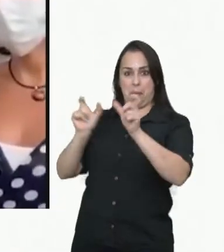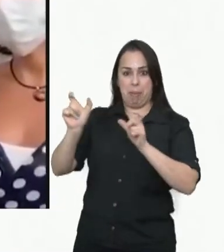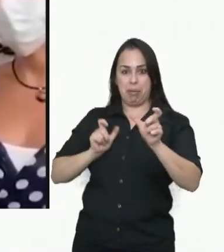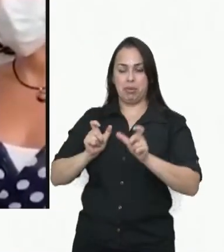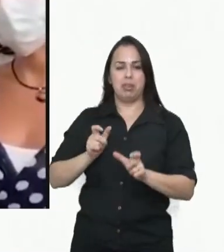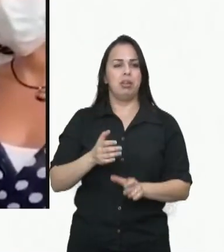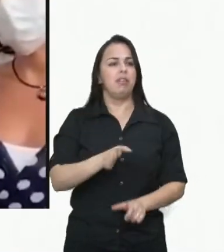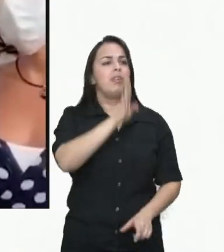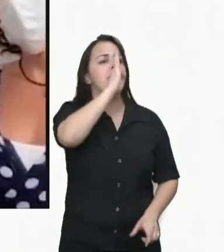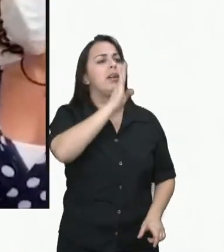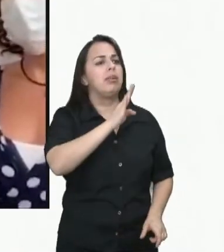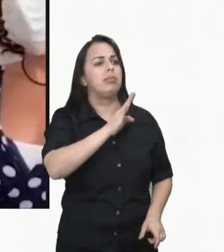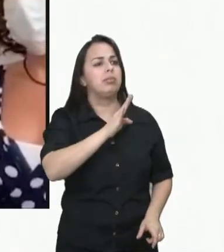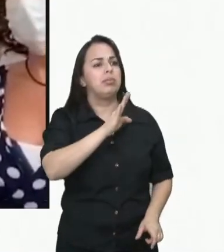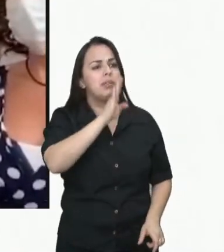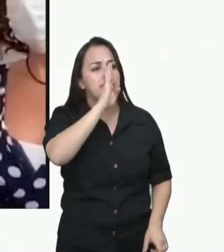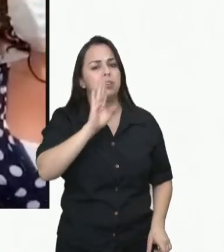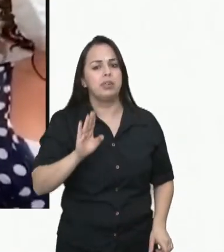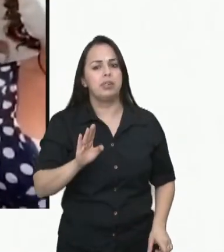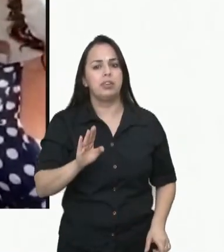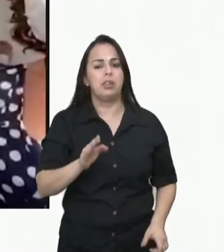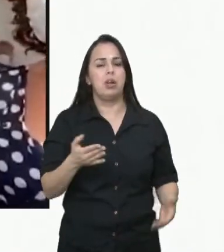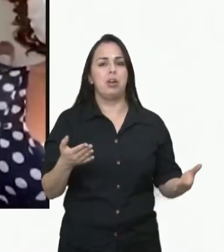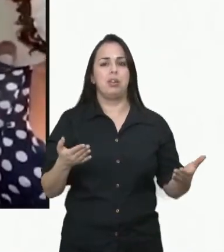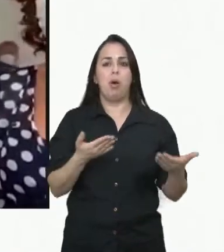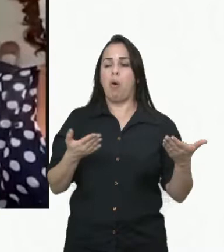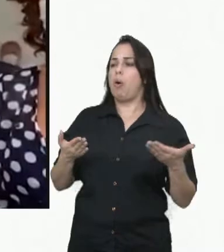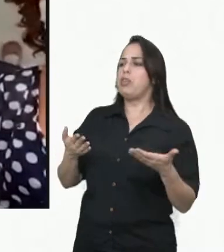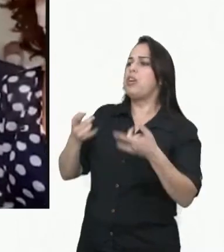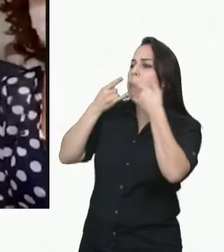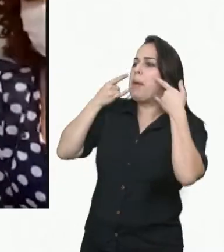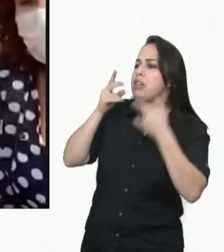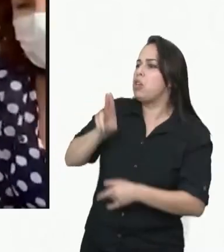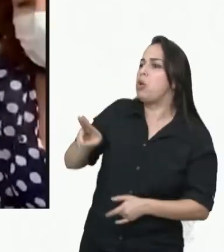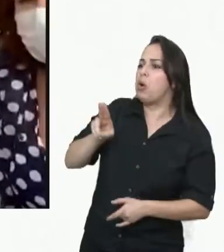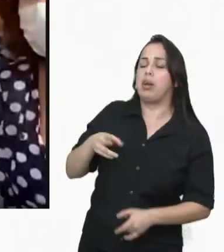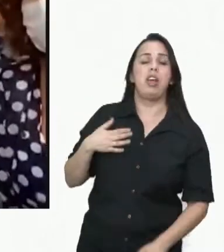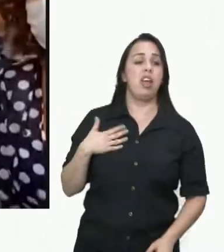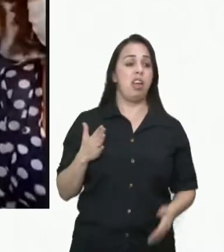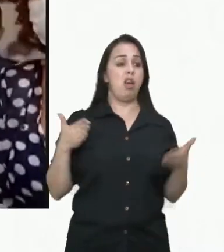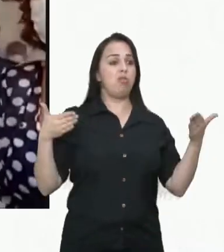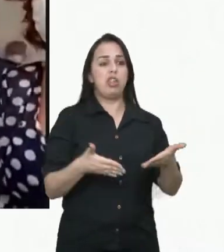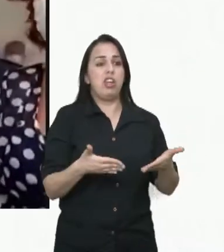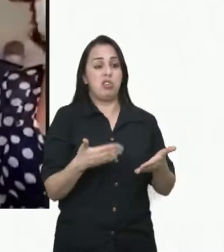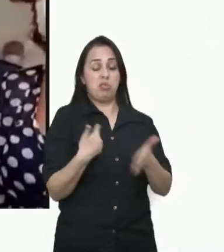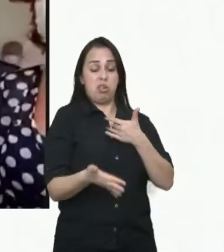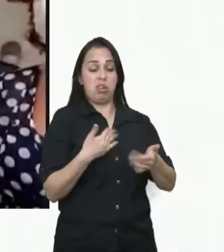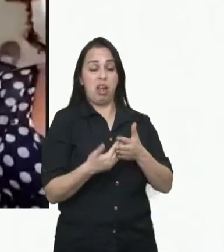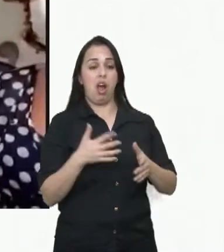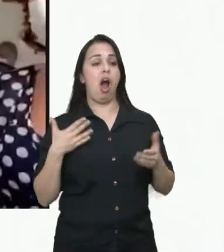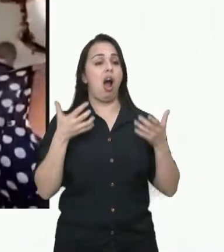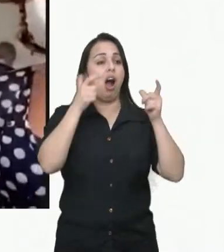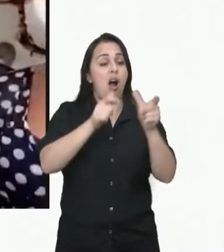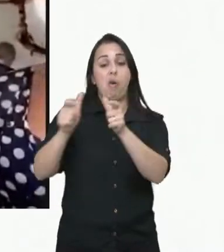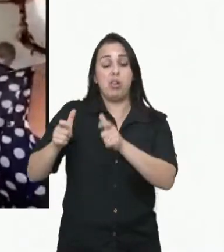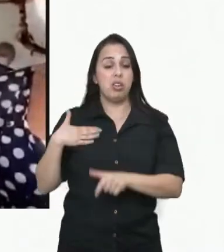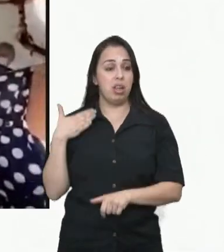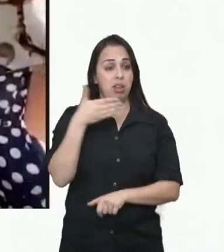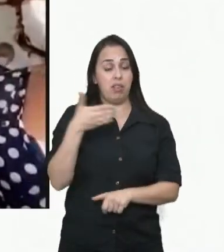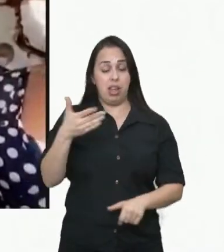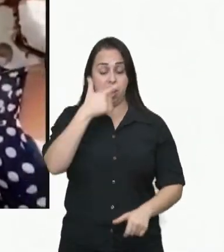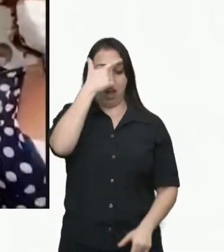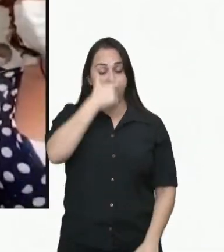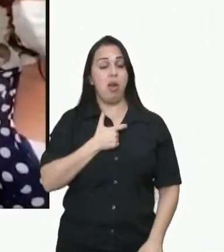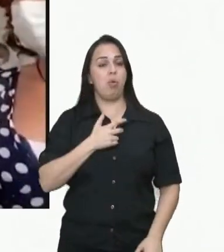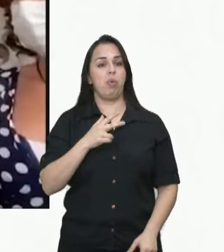boca atrás, por favor? Hoje tá. O senhor chegou sem máscara também. Olha, eu chego como eu quiser, onde eu quiser, tá certo? Eu cuido da minha